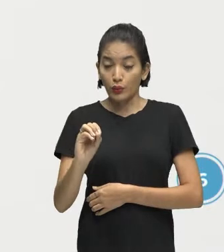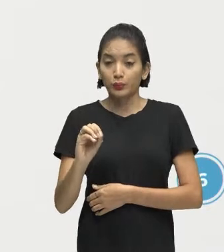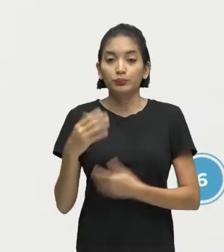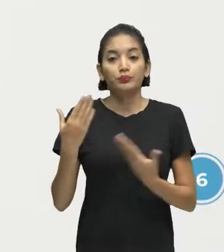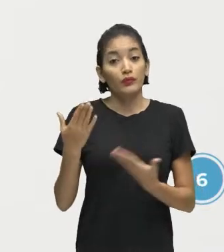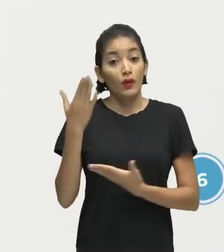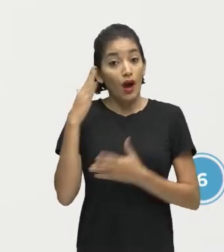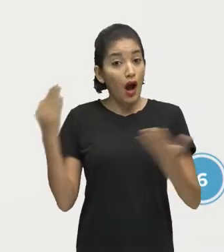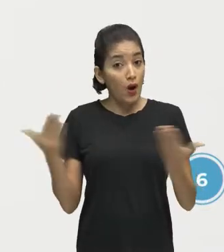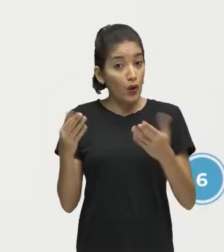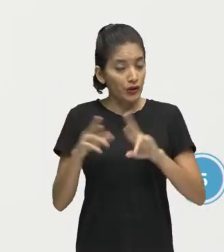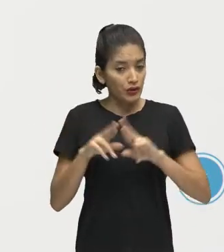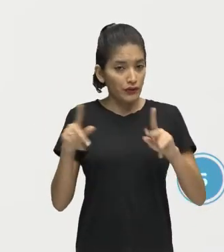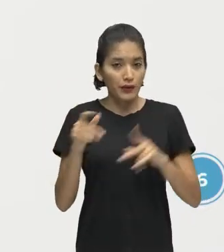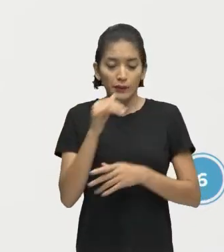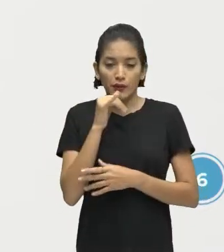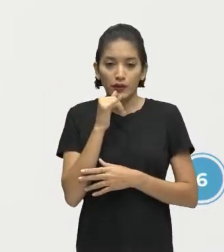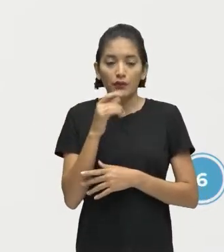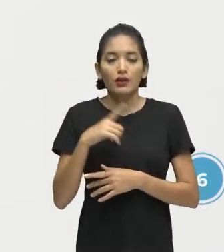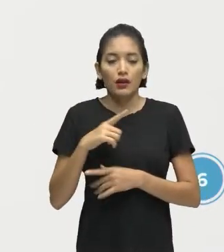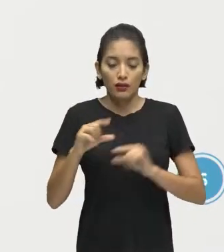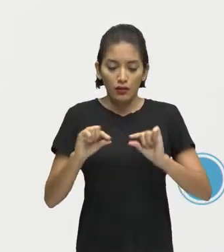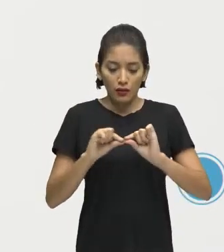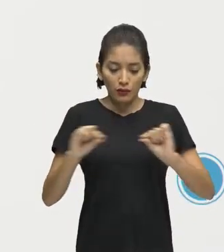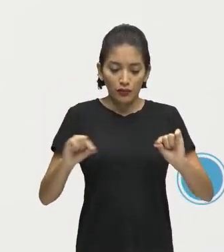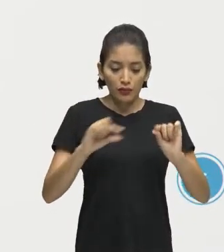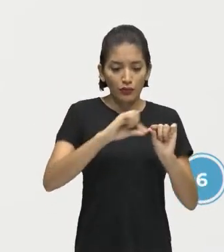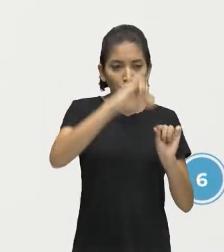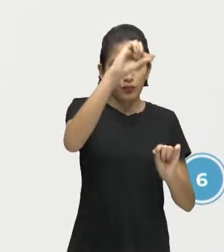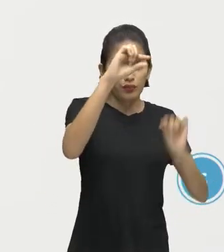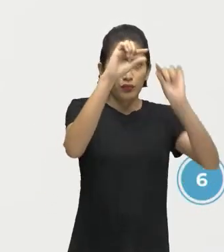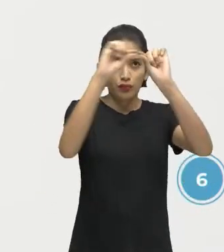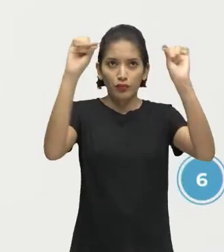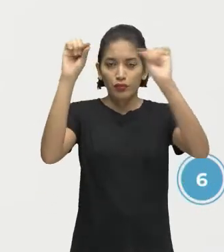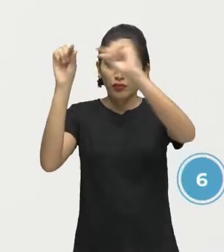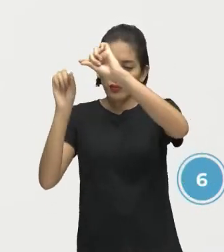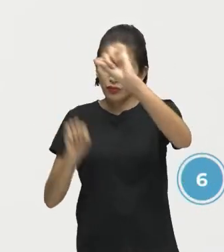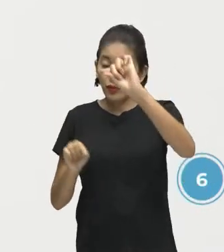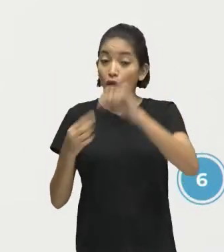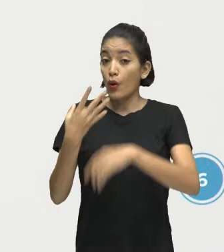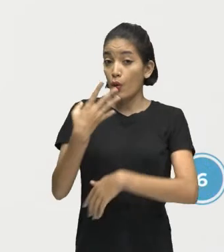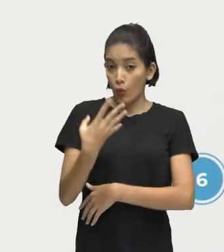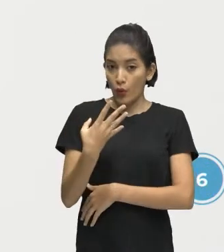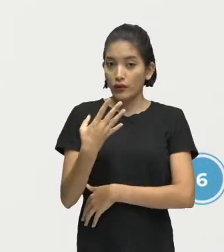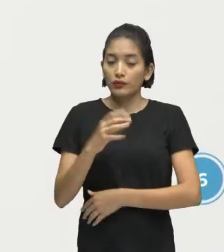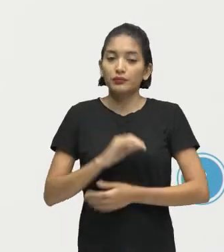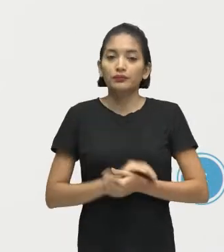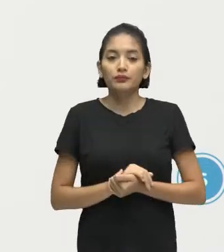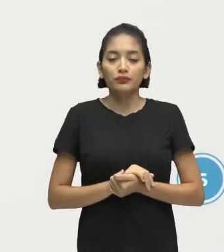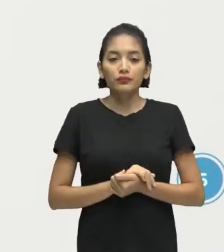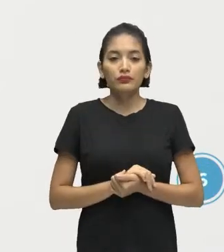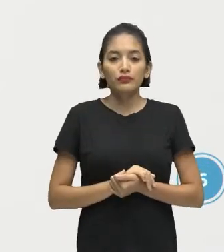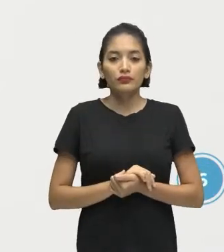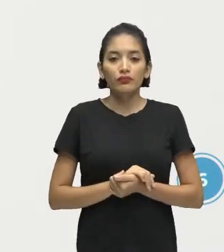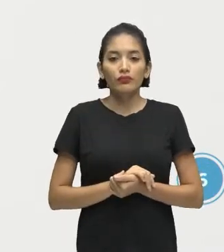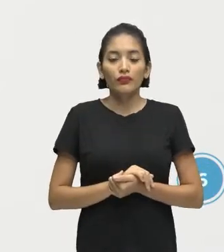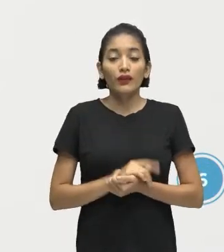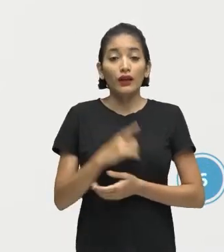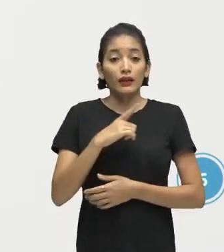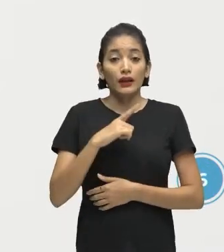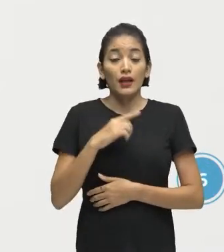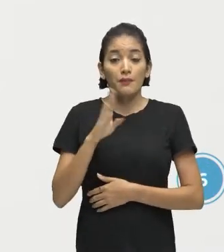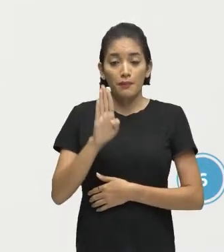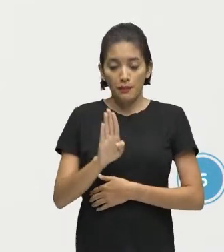tem aqui 4 medidas no retângulo. Tem essas duas medidas que valem